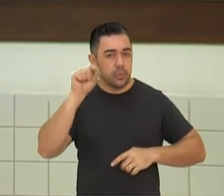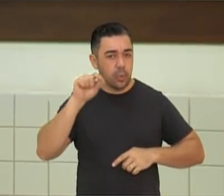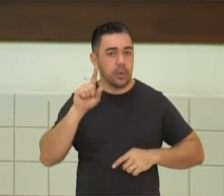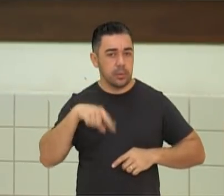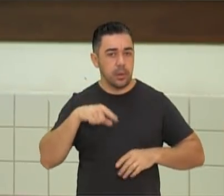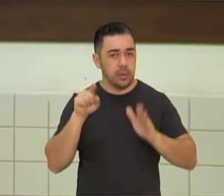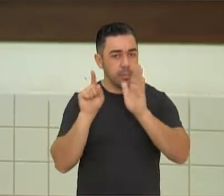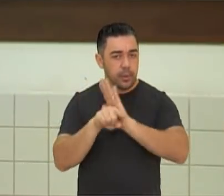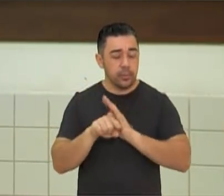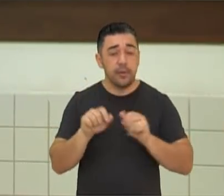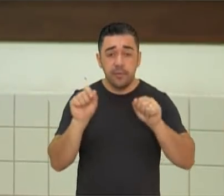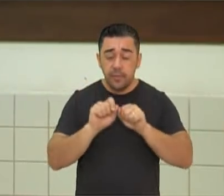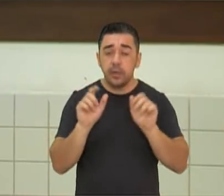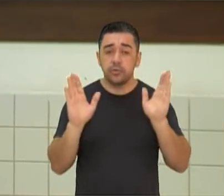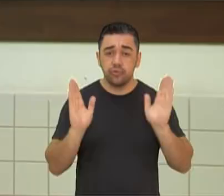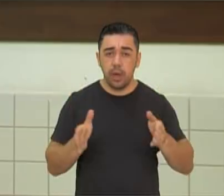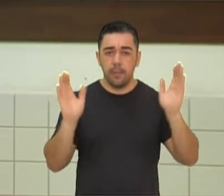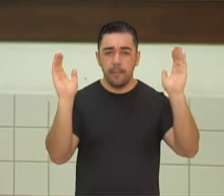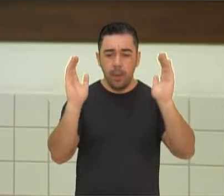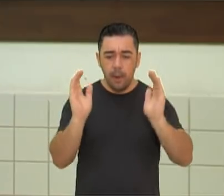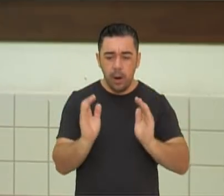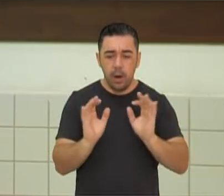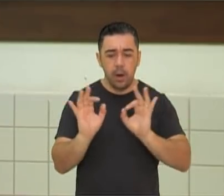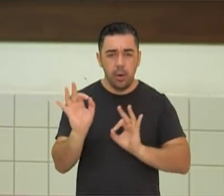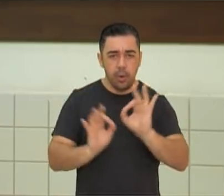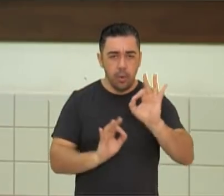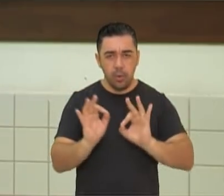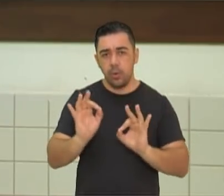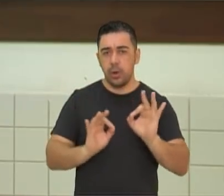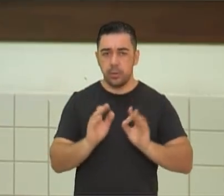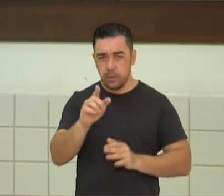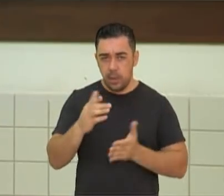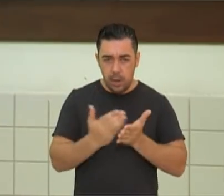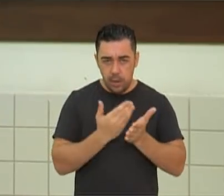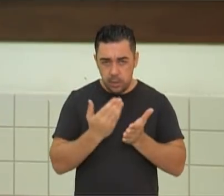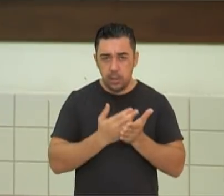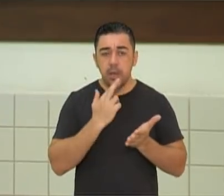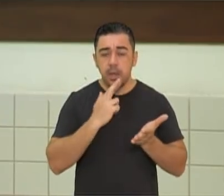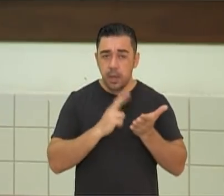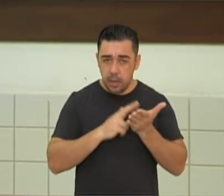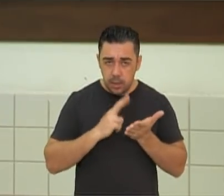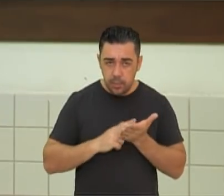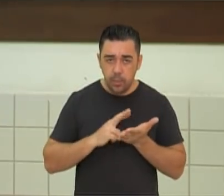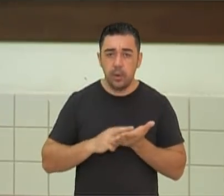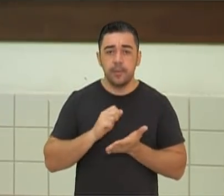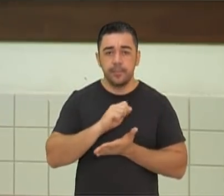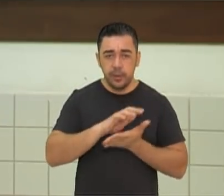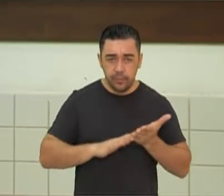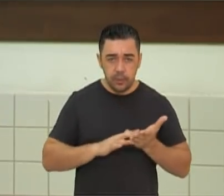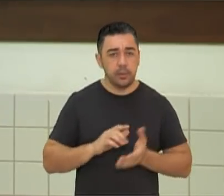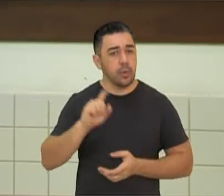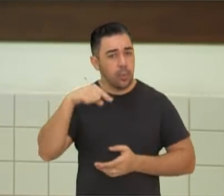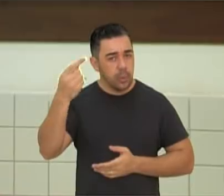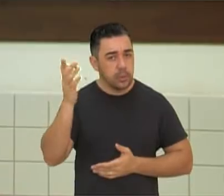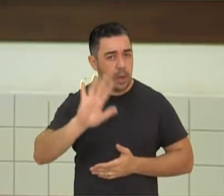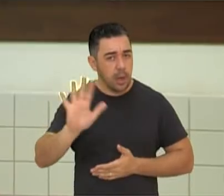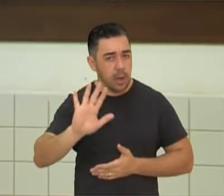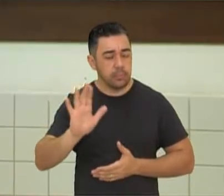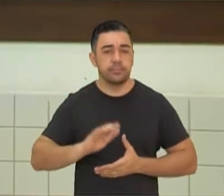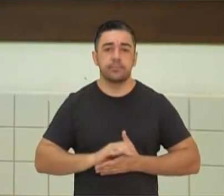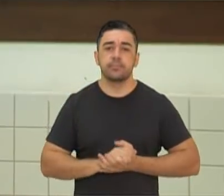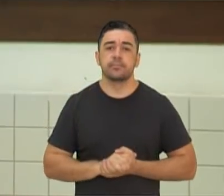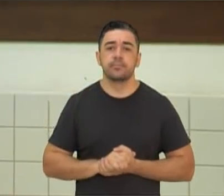bom? Feito isso, organize o seu caderno direitinho, tá? Faça as atividades do Google Classroom e a gente se vê na próxima aula. Até lá!